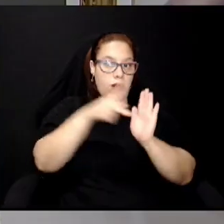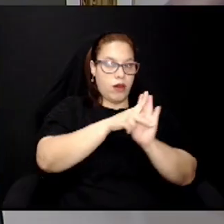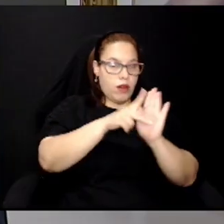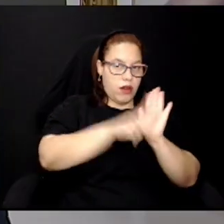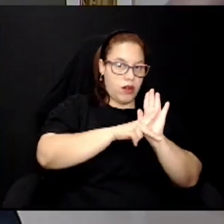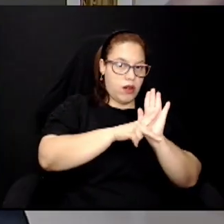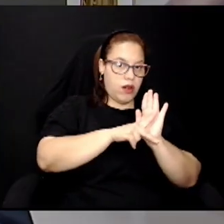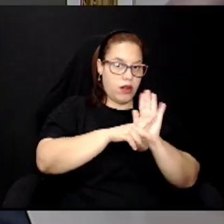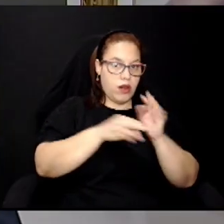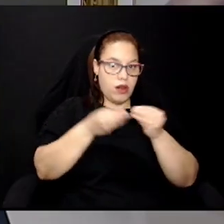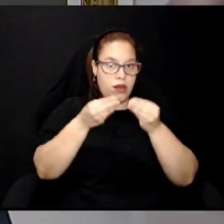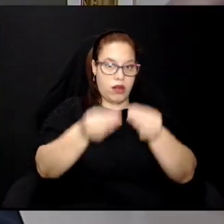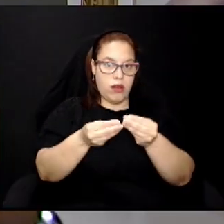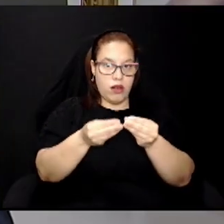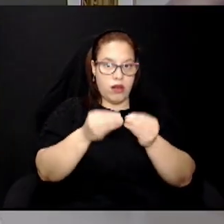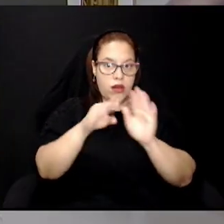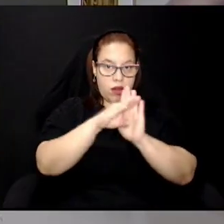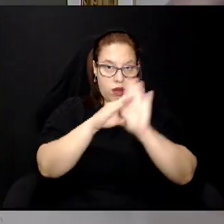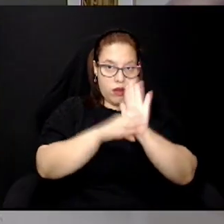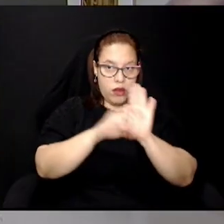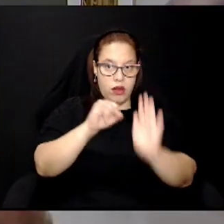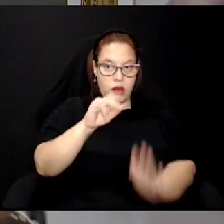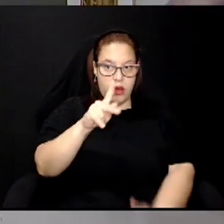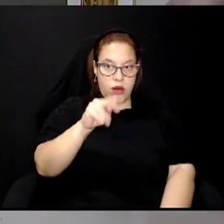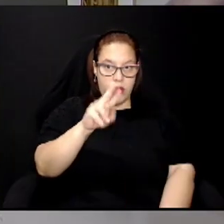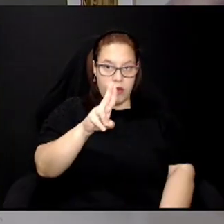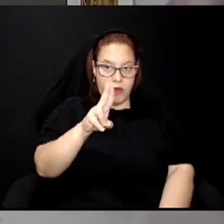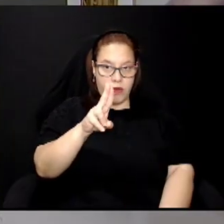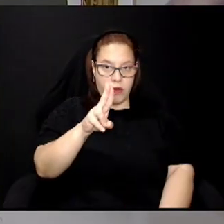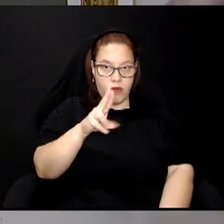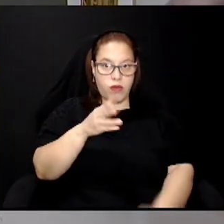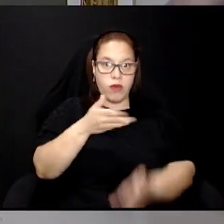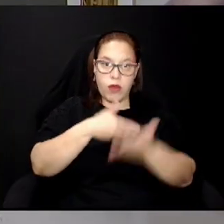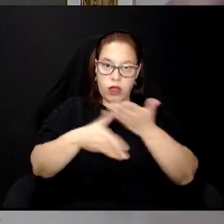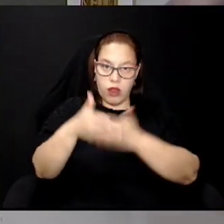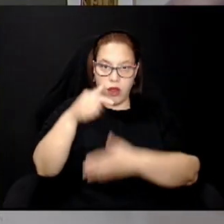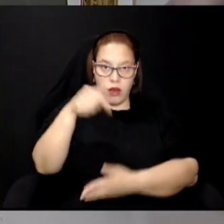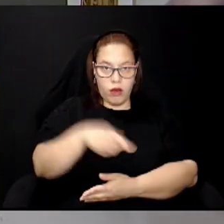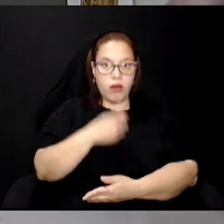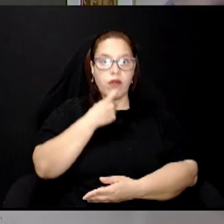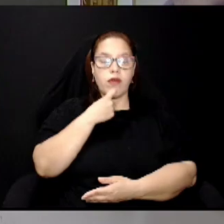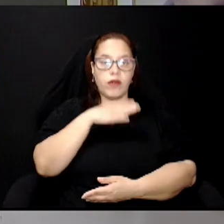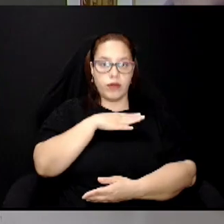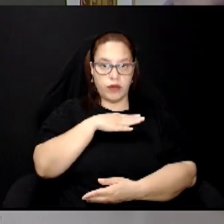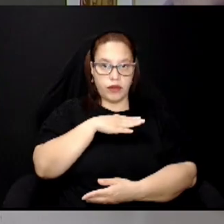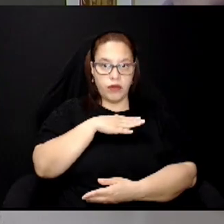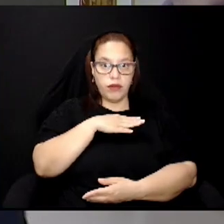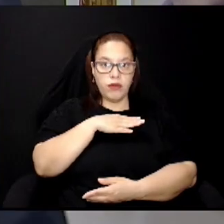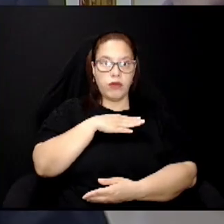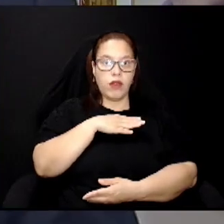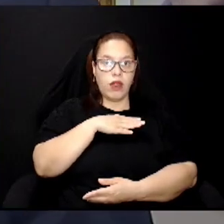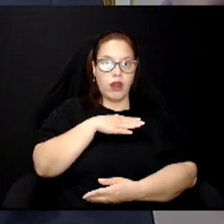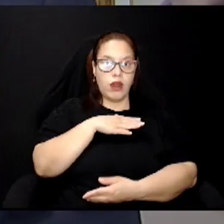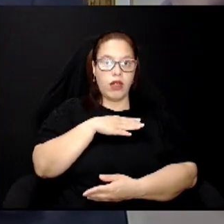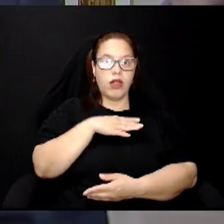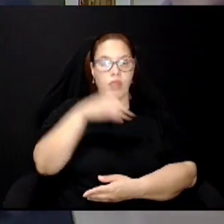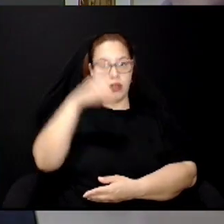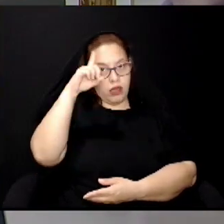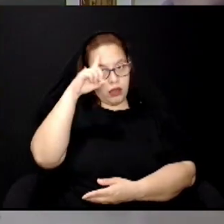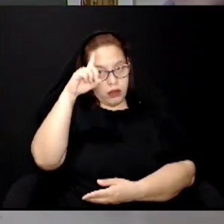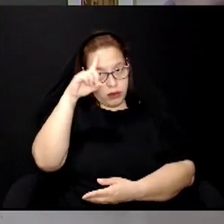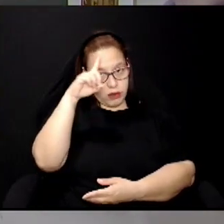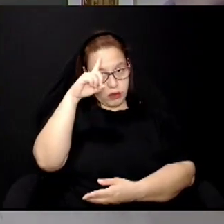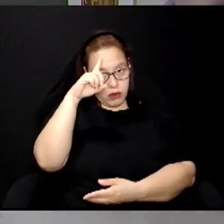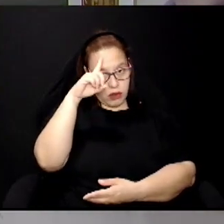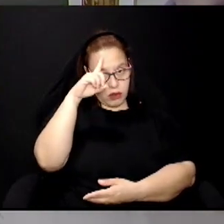concede um desconto no IPTU do contribuinte aqui no município de Campinas. Ele tem que estar em dia, né, com os